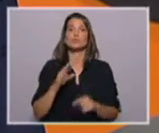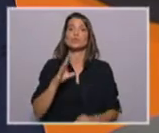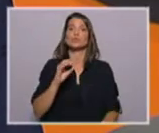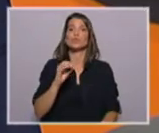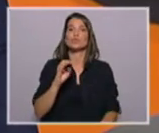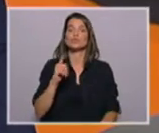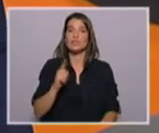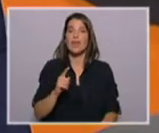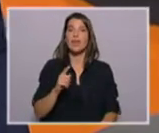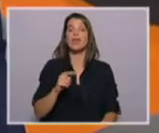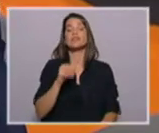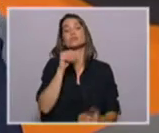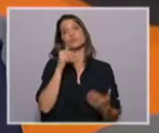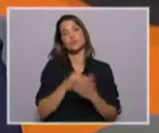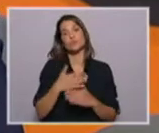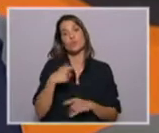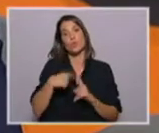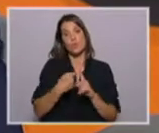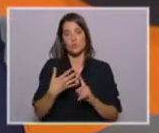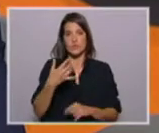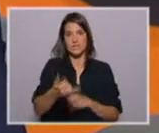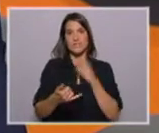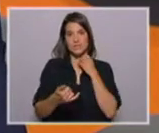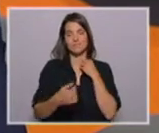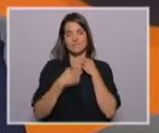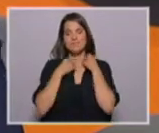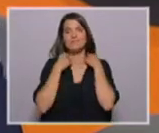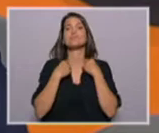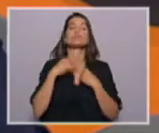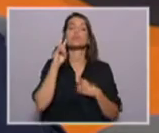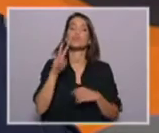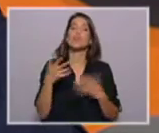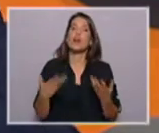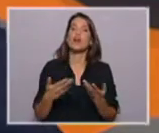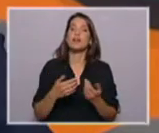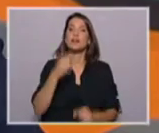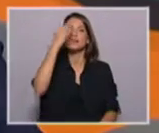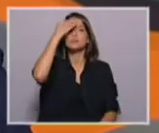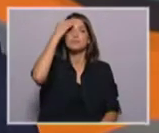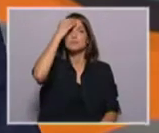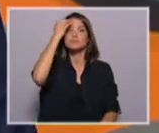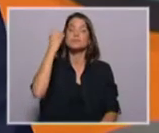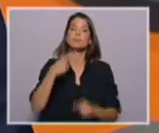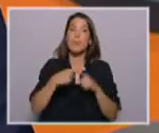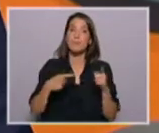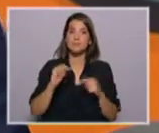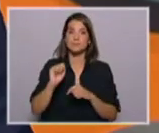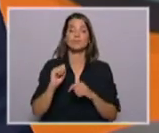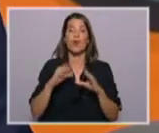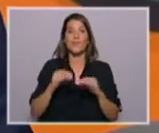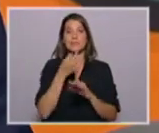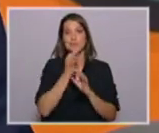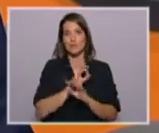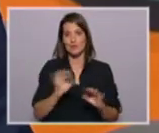Mensurado partiria no ano seguinte, depois desta entrevista. Vamos, portanto, ver um excerto dessa conversa